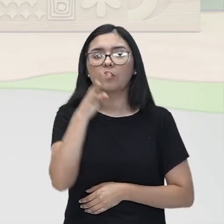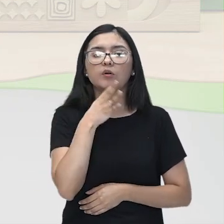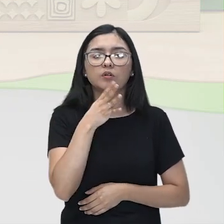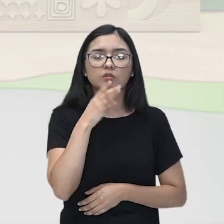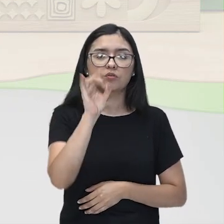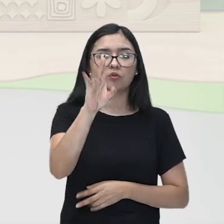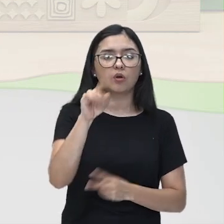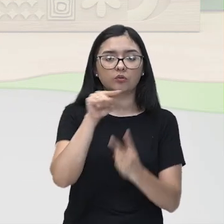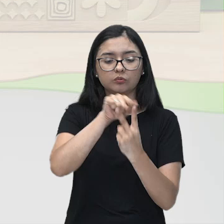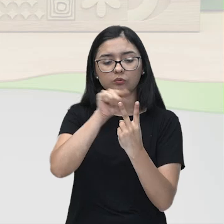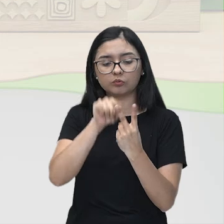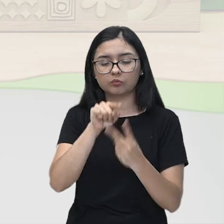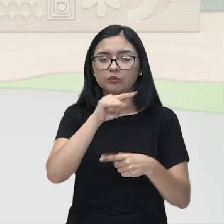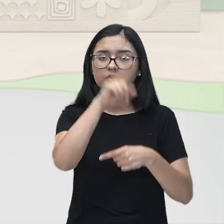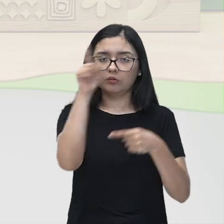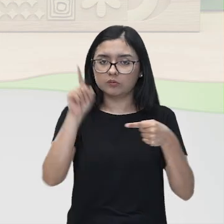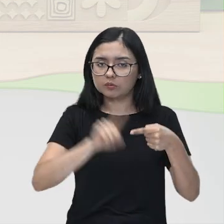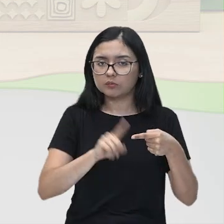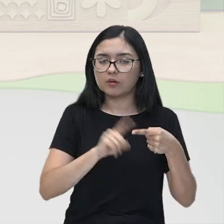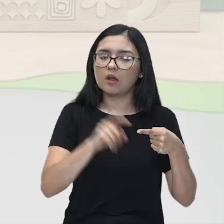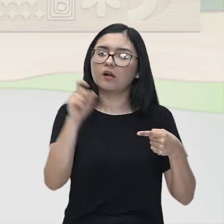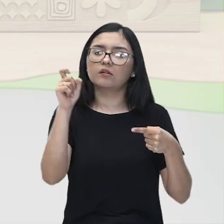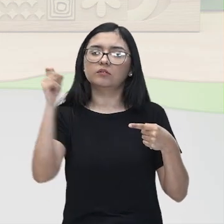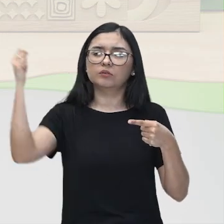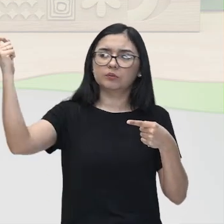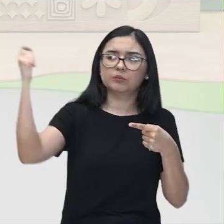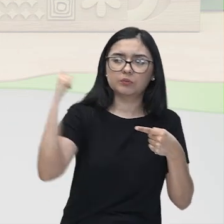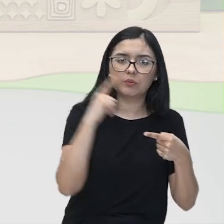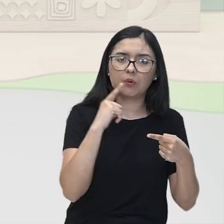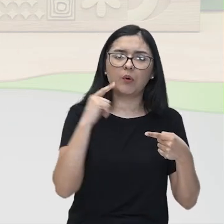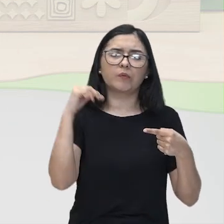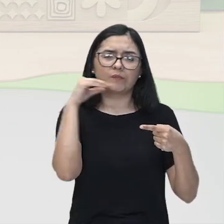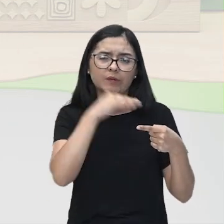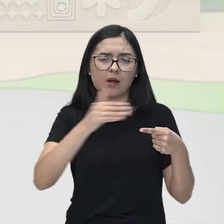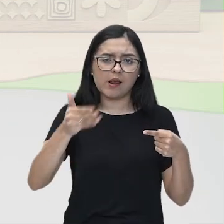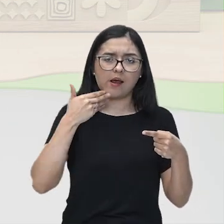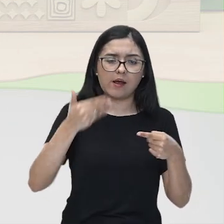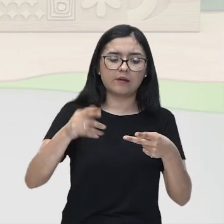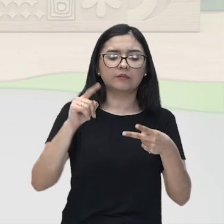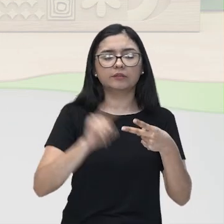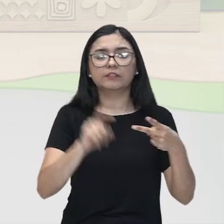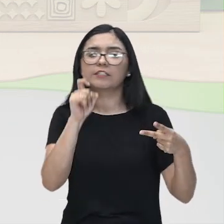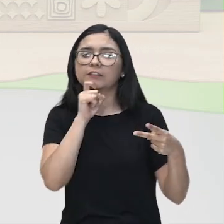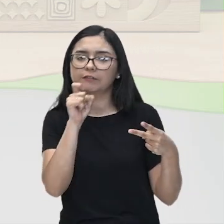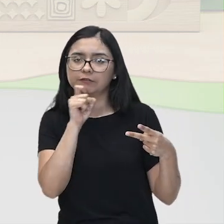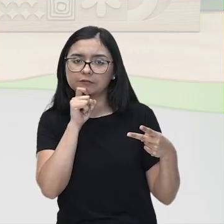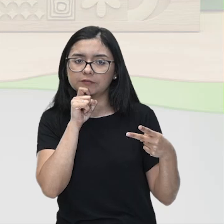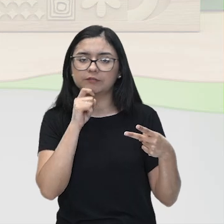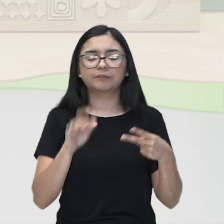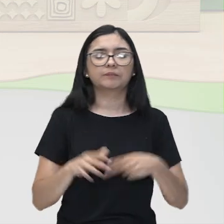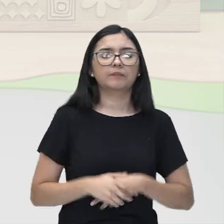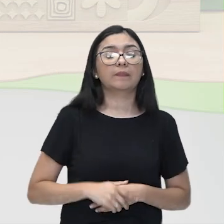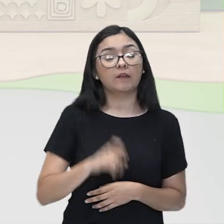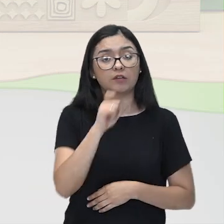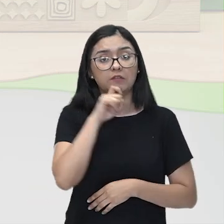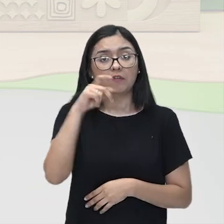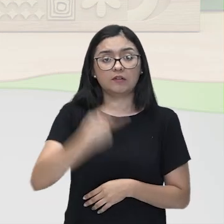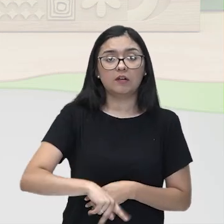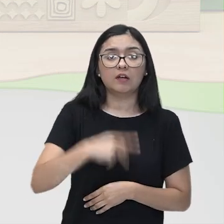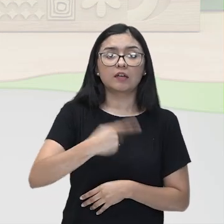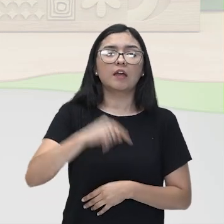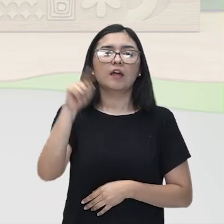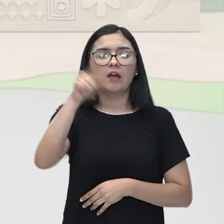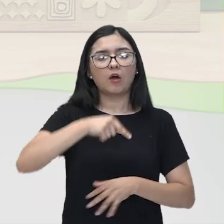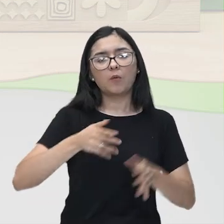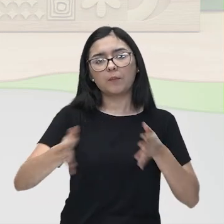conhecemos apenas 2 estações do ano, que nós denominamos de verão e inverno. E o inverno para nós é o